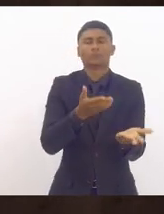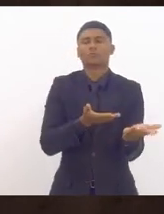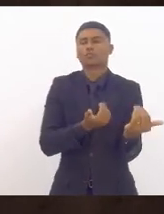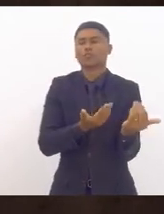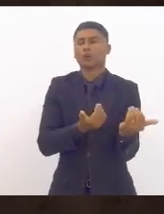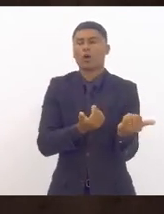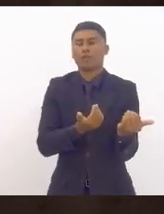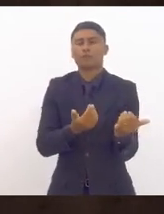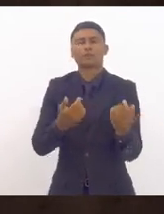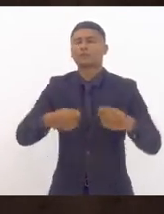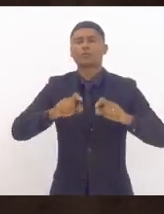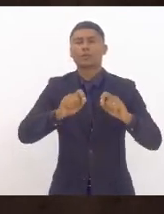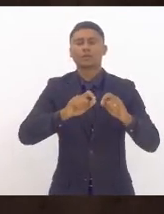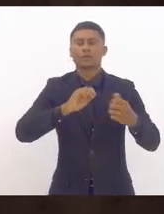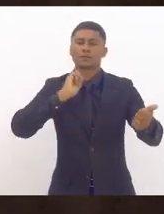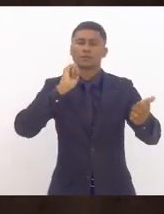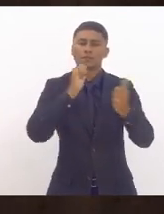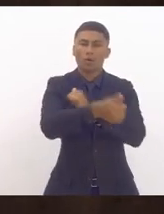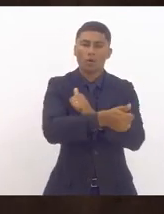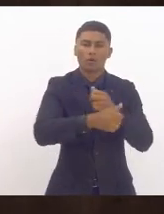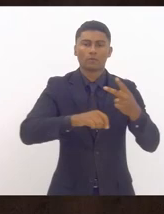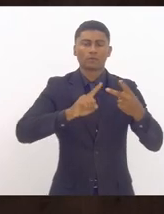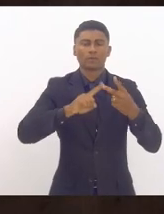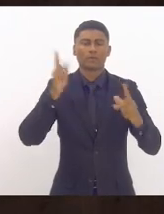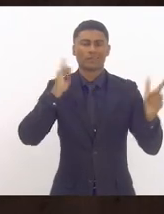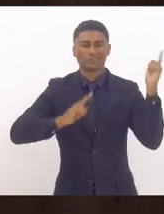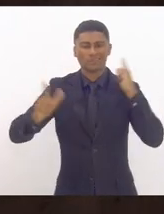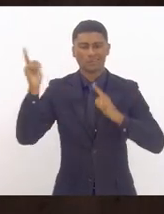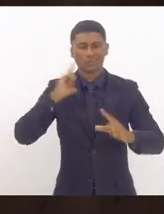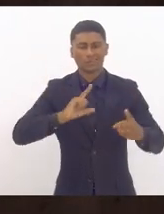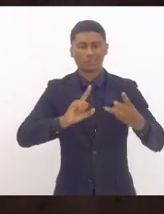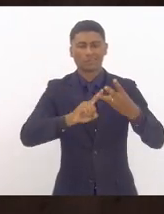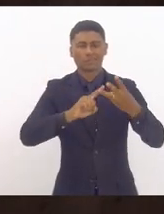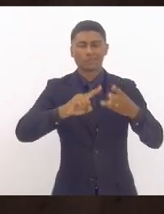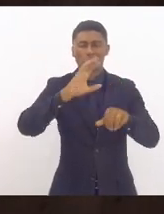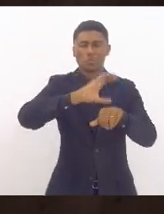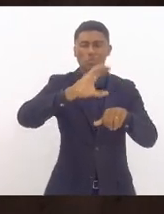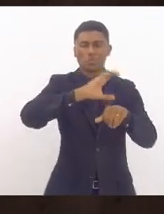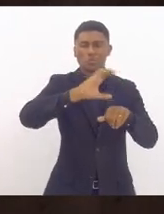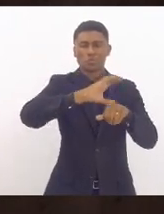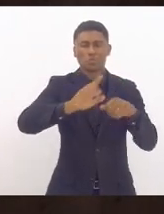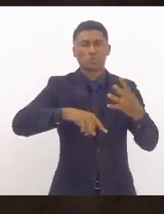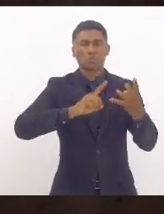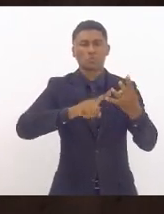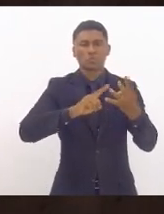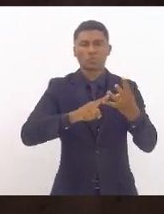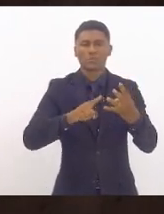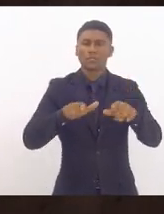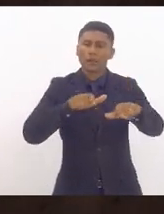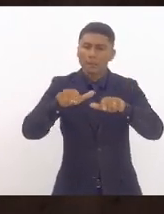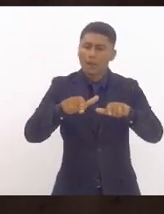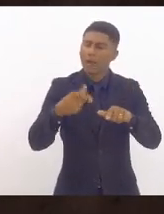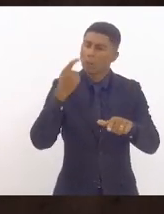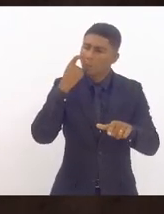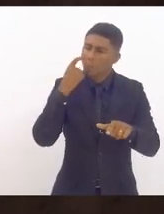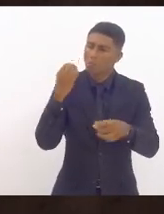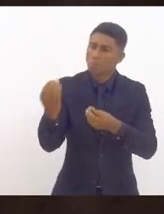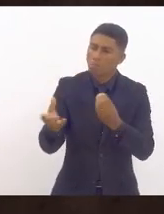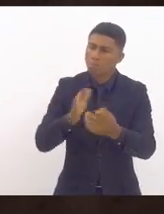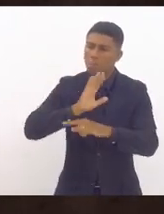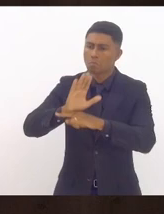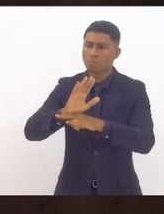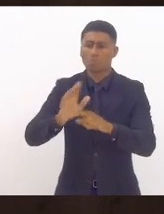precisa. Esporte, lazer, capacitação, encaminhamento de emprego, atendimento